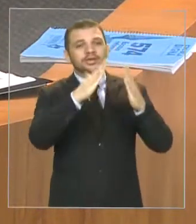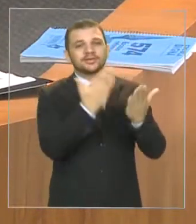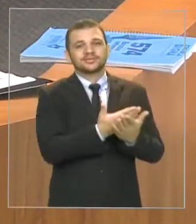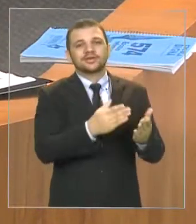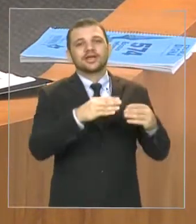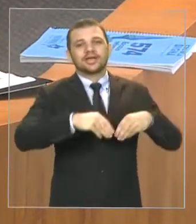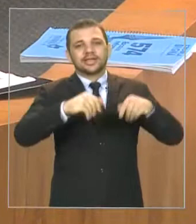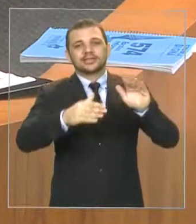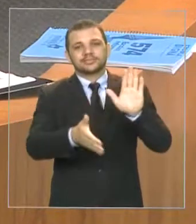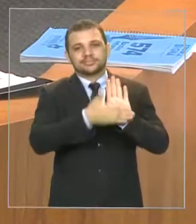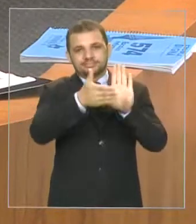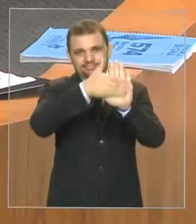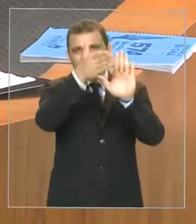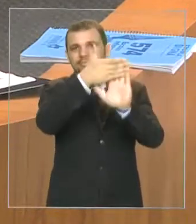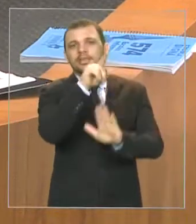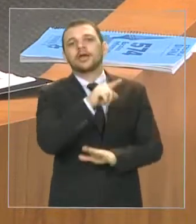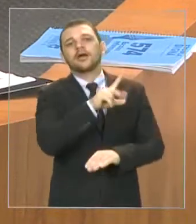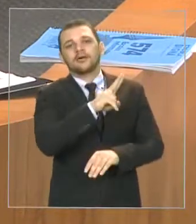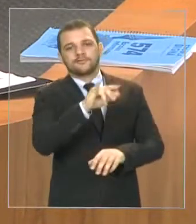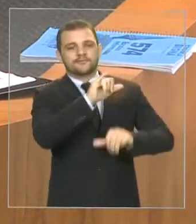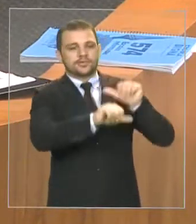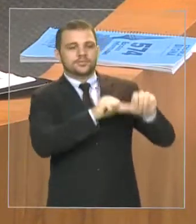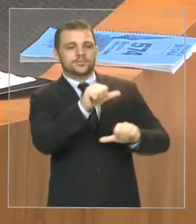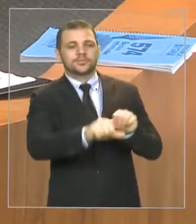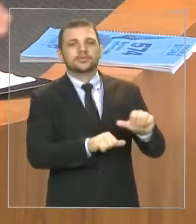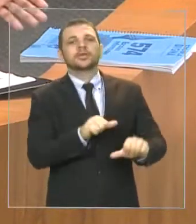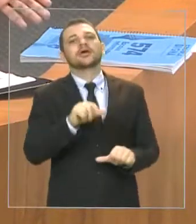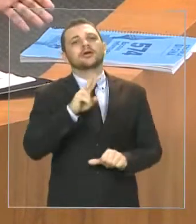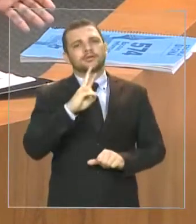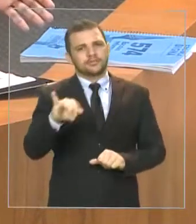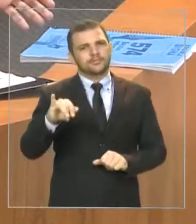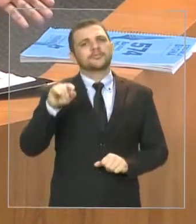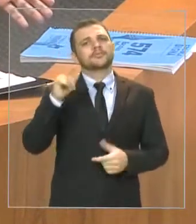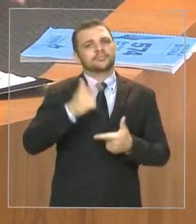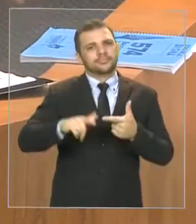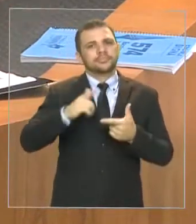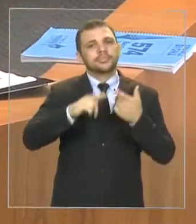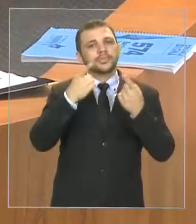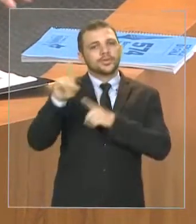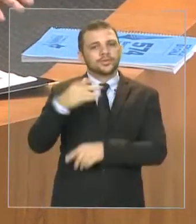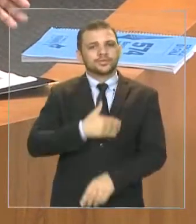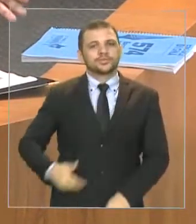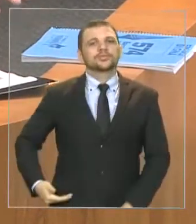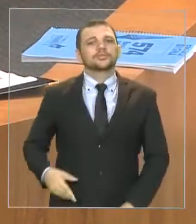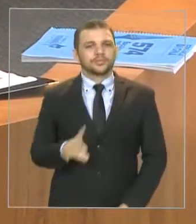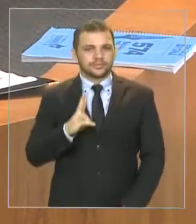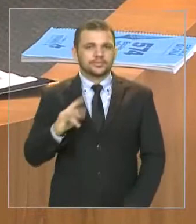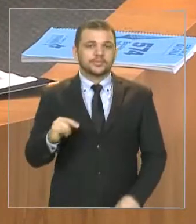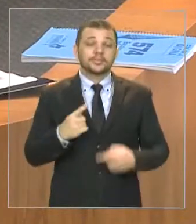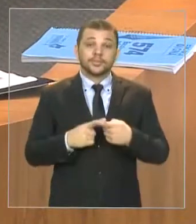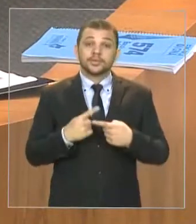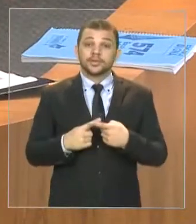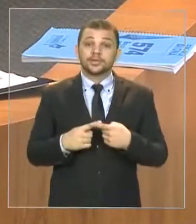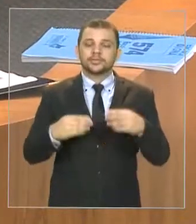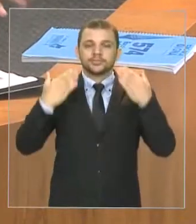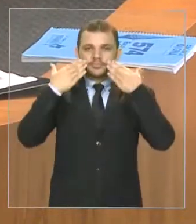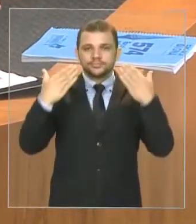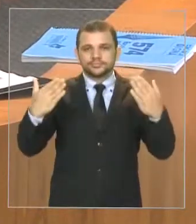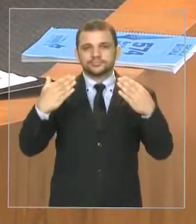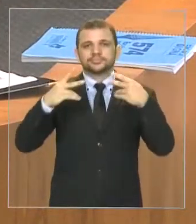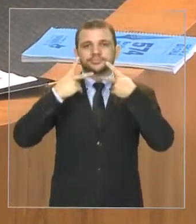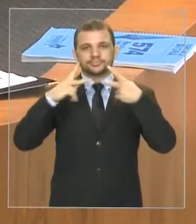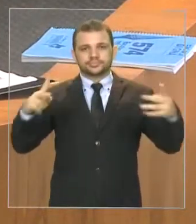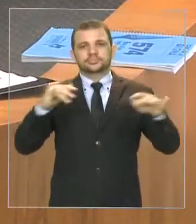taipas que ele vai dar muita dor de cabeça para o governo Flávio Dino, que ele disse que é o mote da sua propaganda, que é orgulho do seu